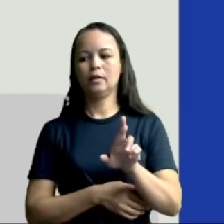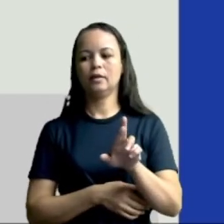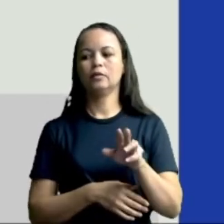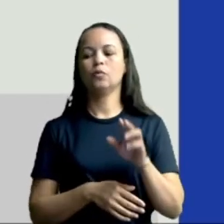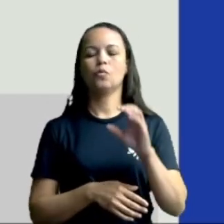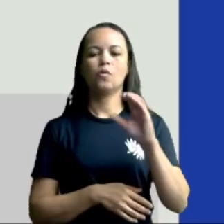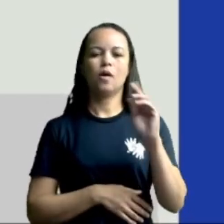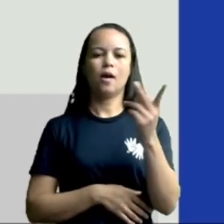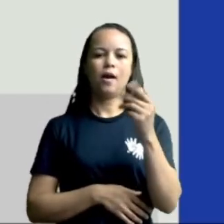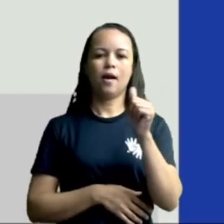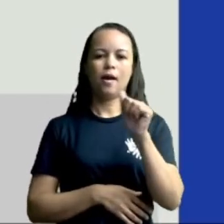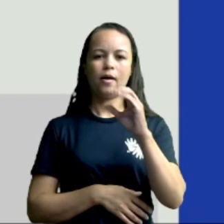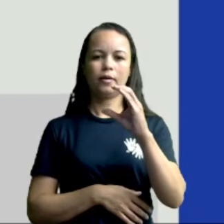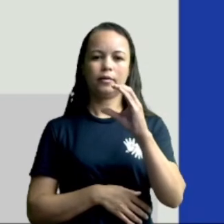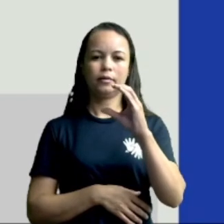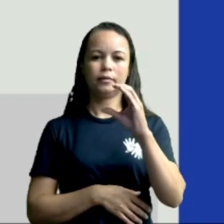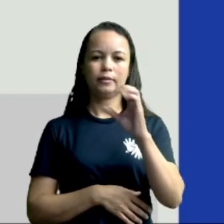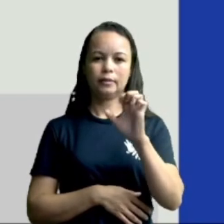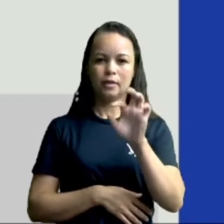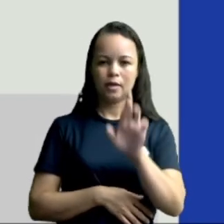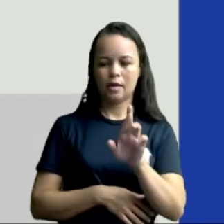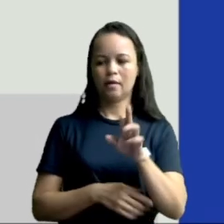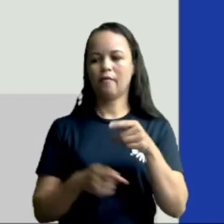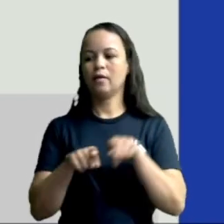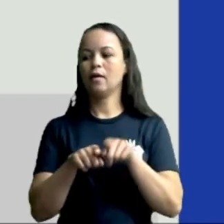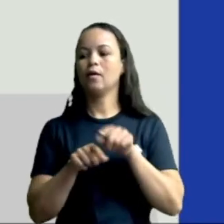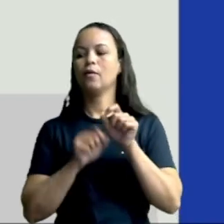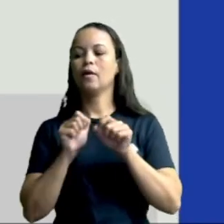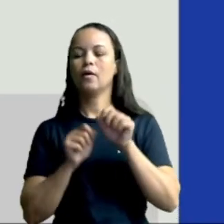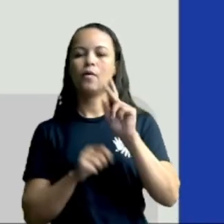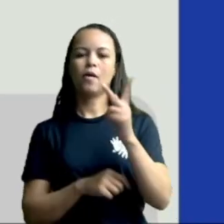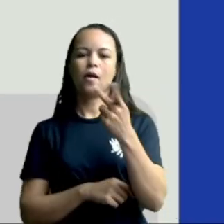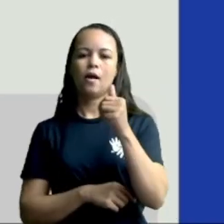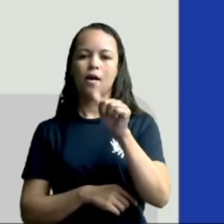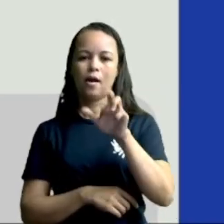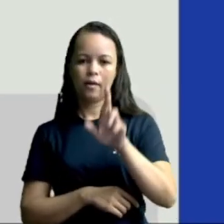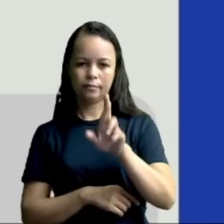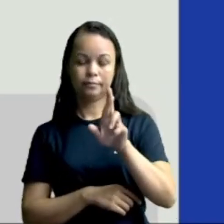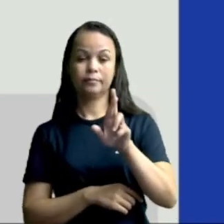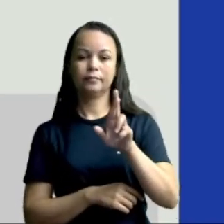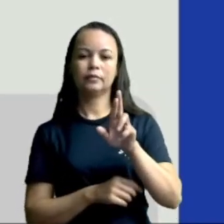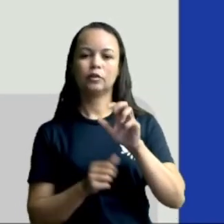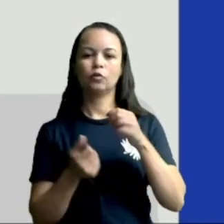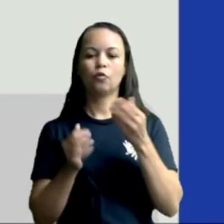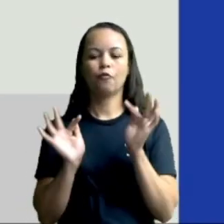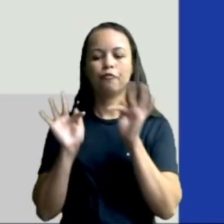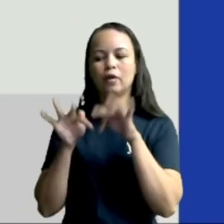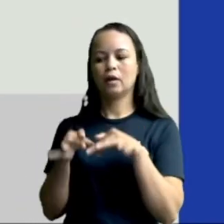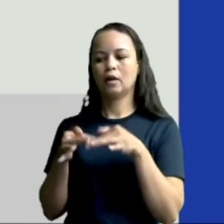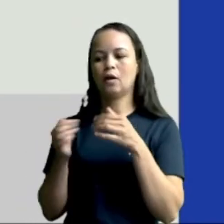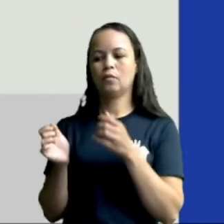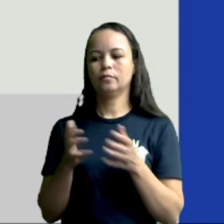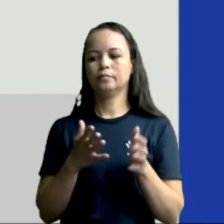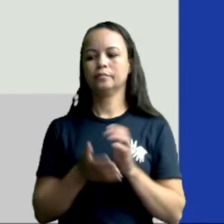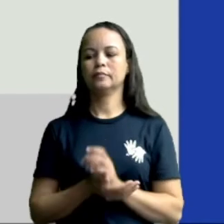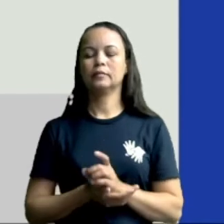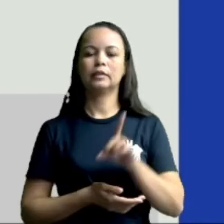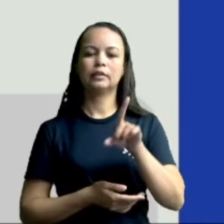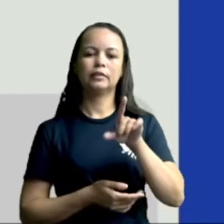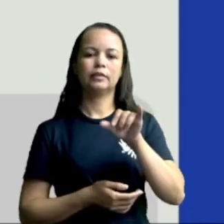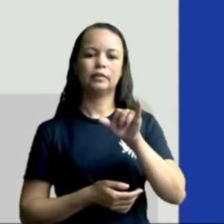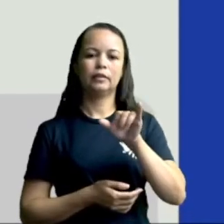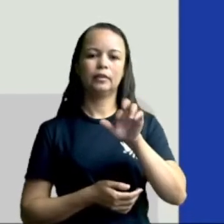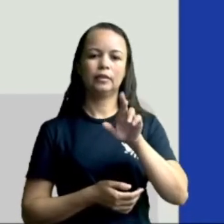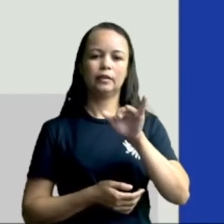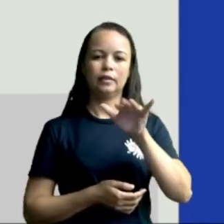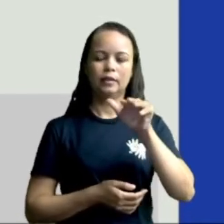hacer, a raiz fica ar. E aí a gente só acrescenta a terminação. Ó. Diria,